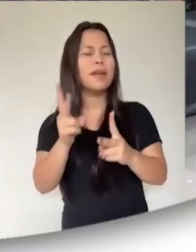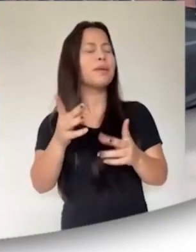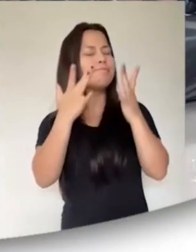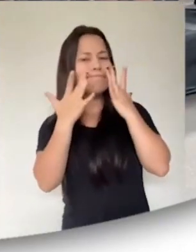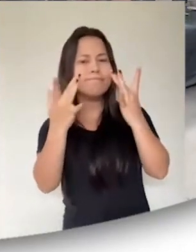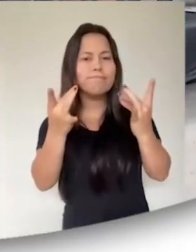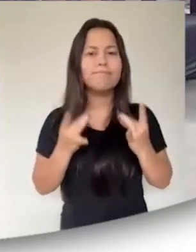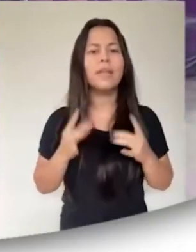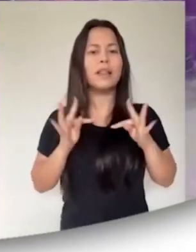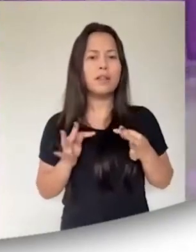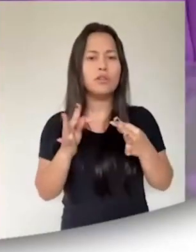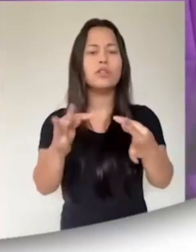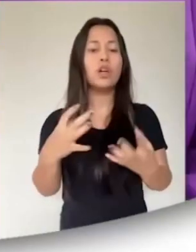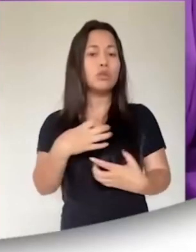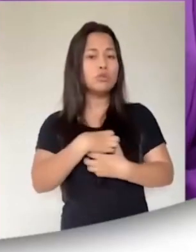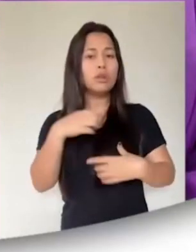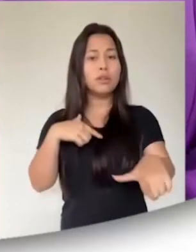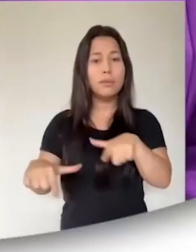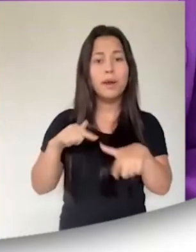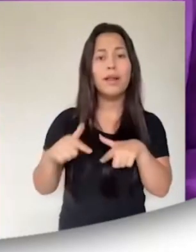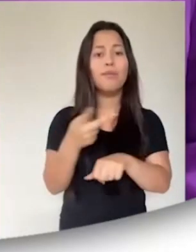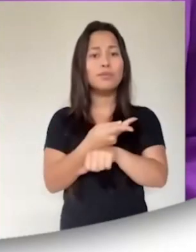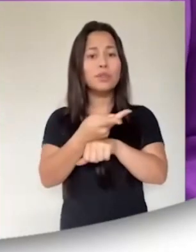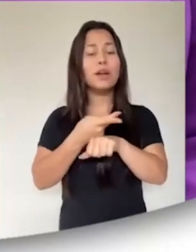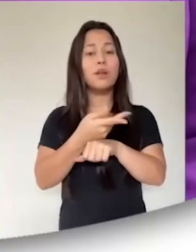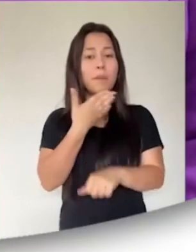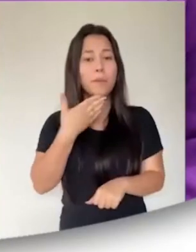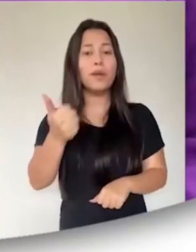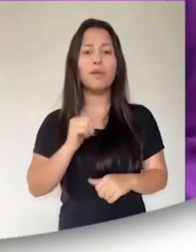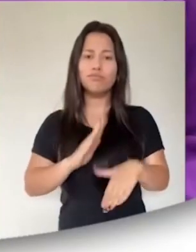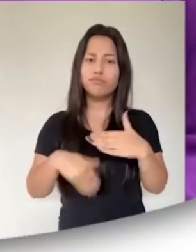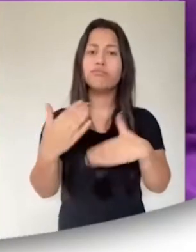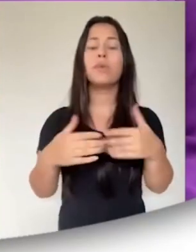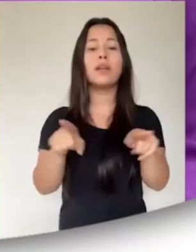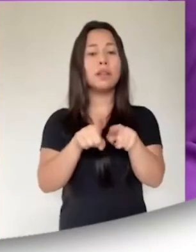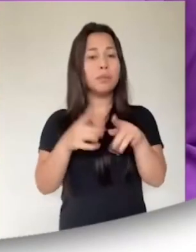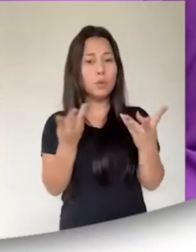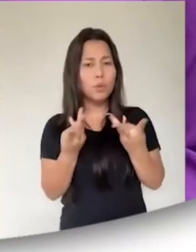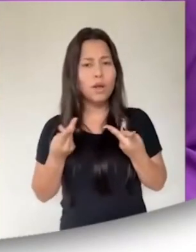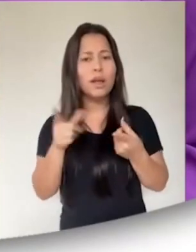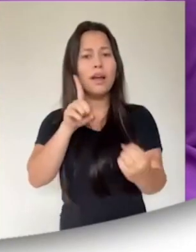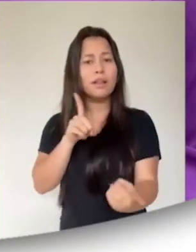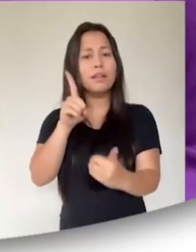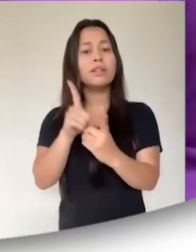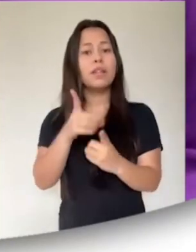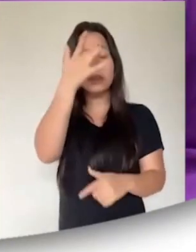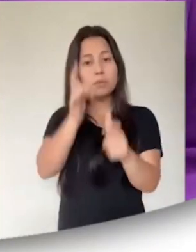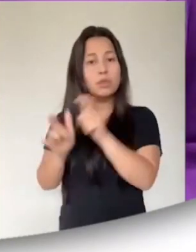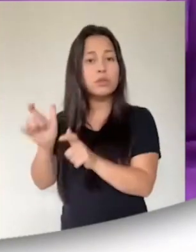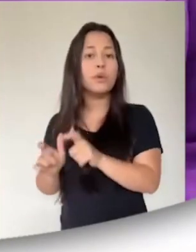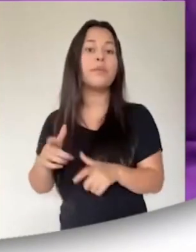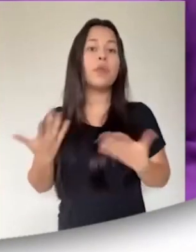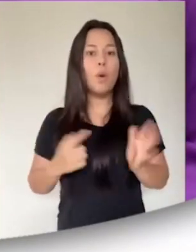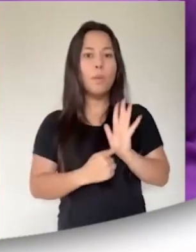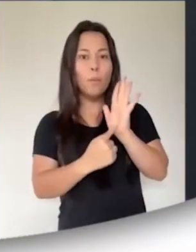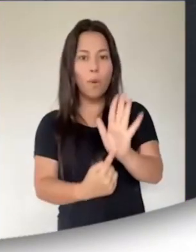sempre antenada na tecnologia, na forma de trabalho, buscando inovação, mas principalmente qualidade no atendimento